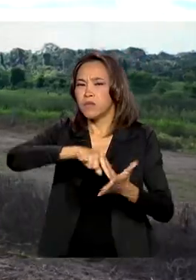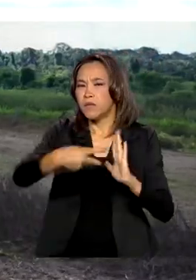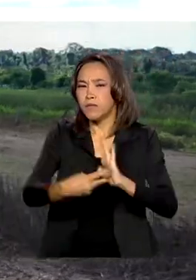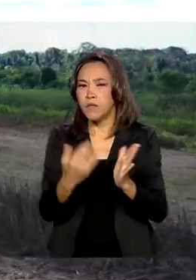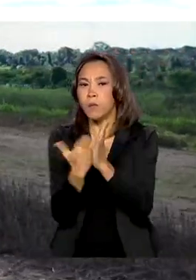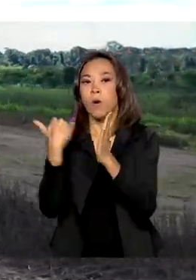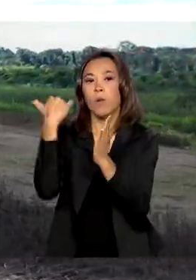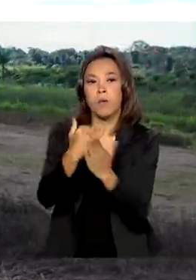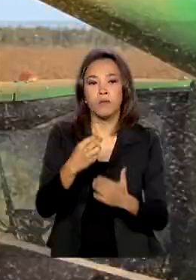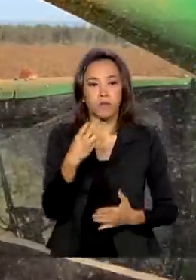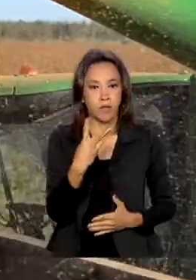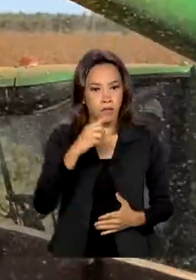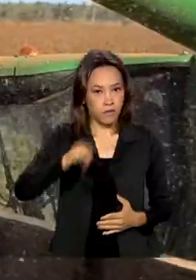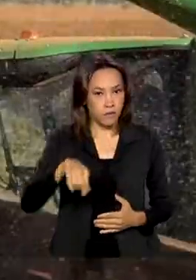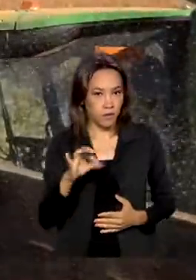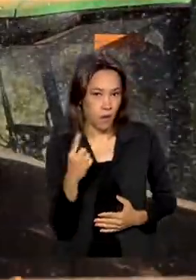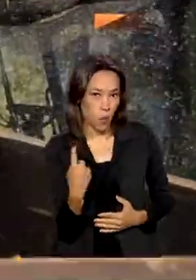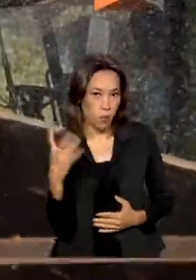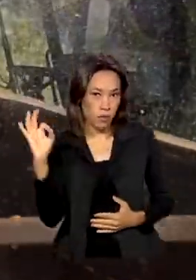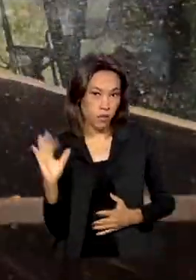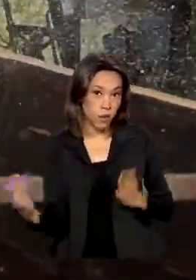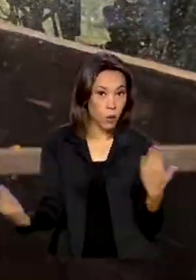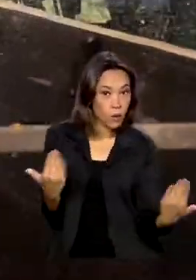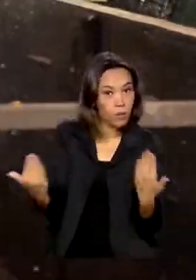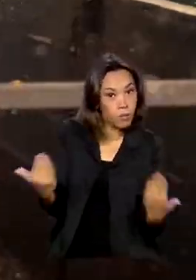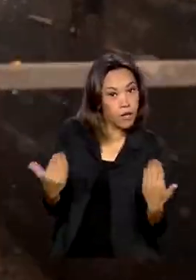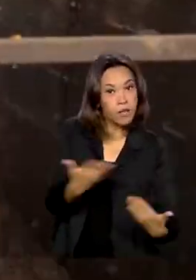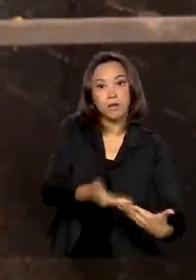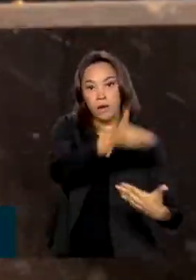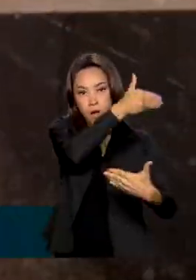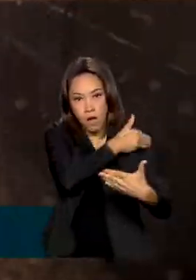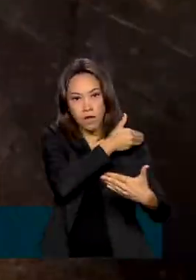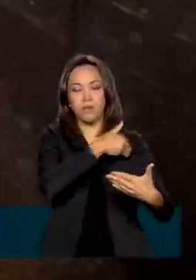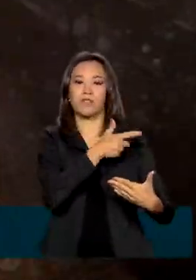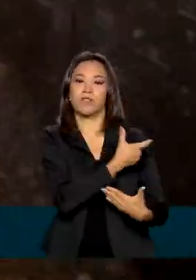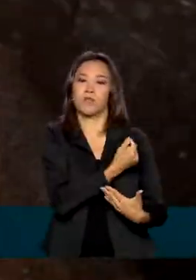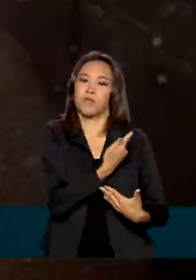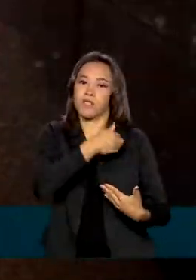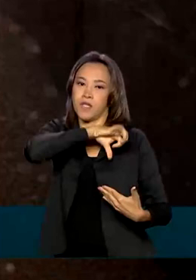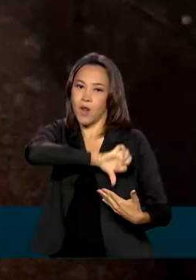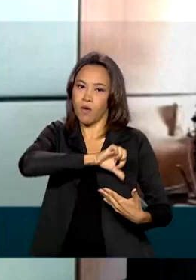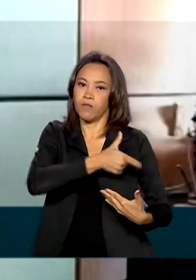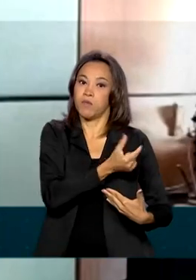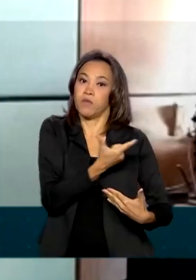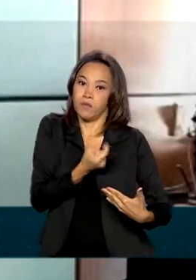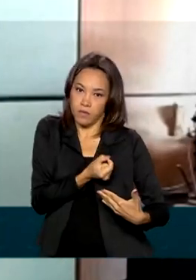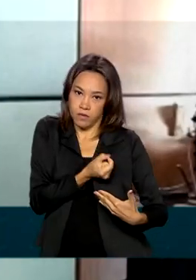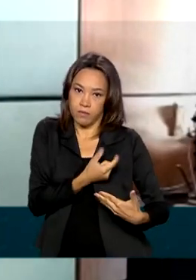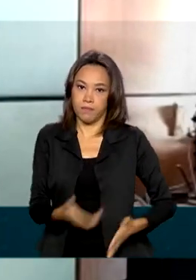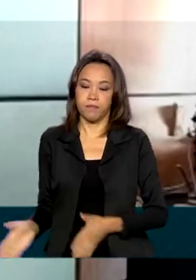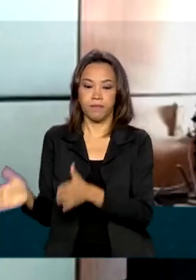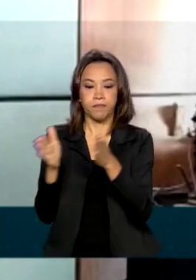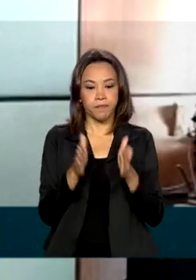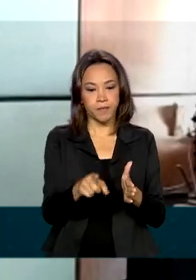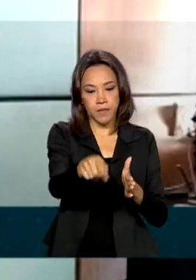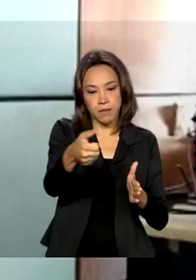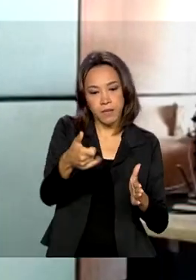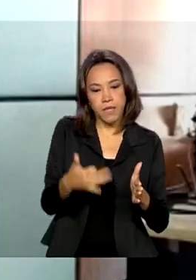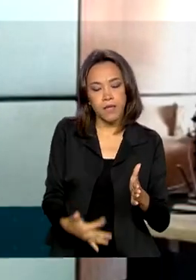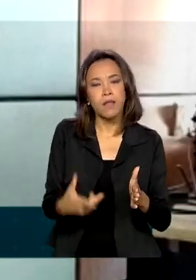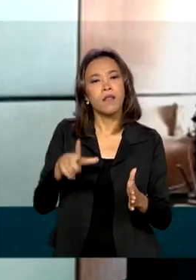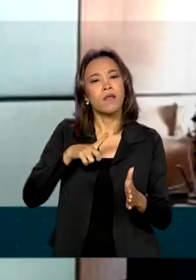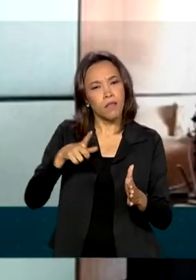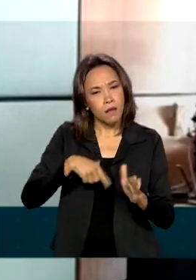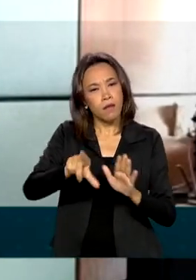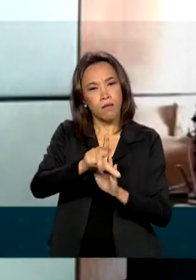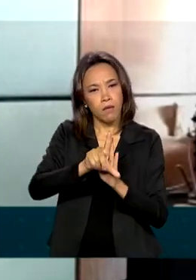de 3,1% em comparação com a safra anterior 2019-20. Temos uma legislação ambiental